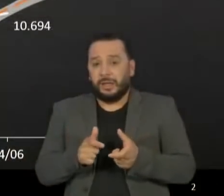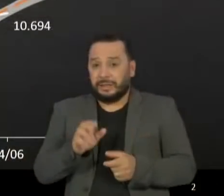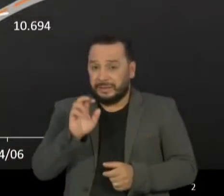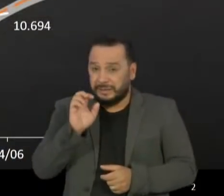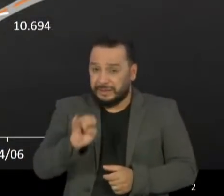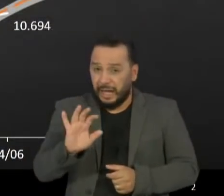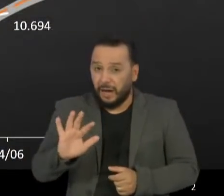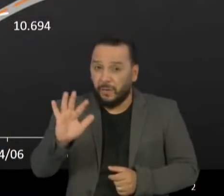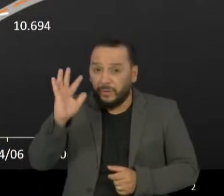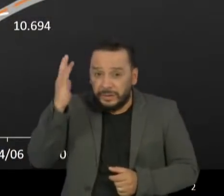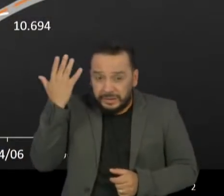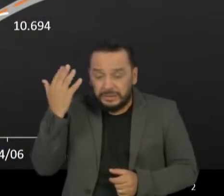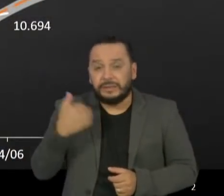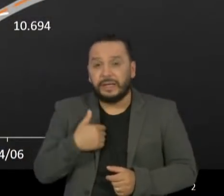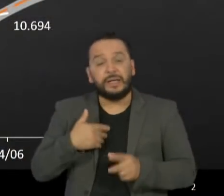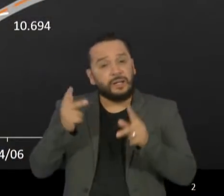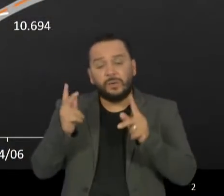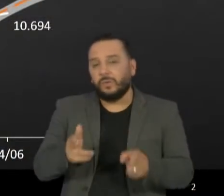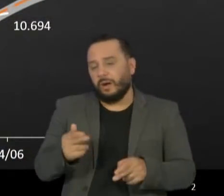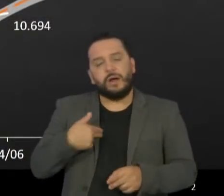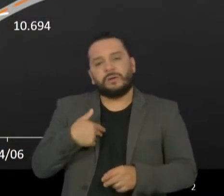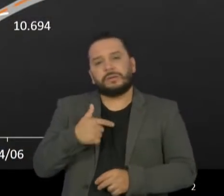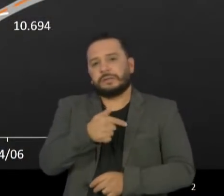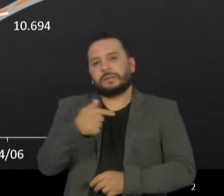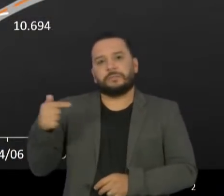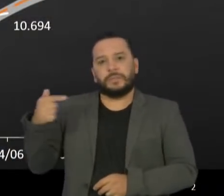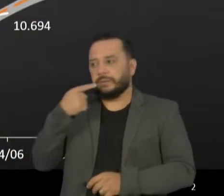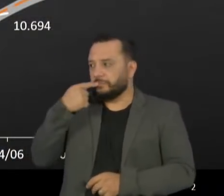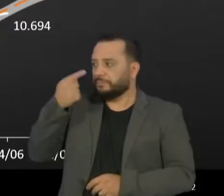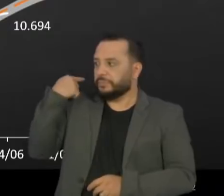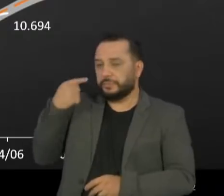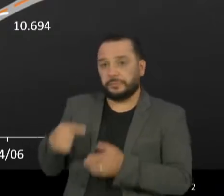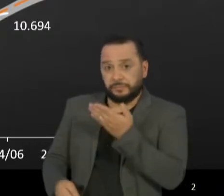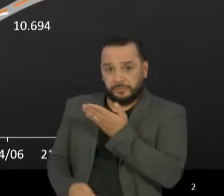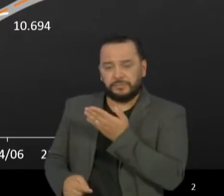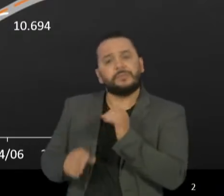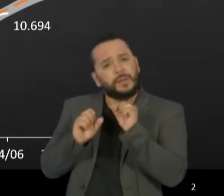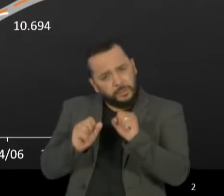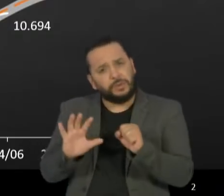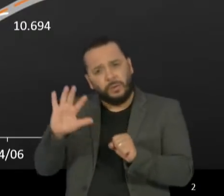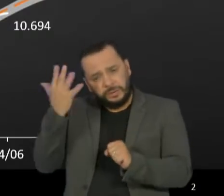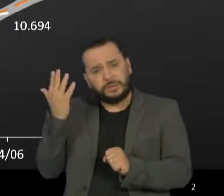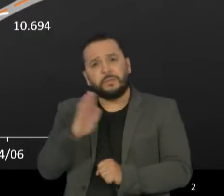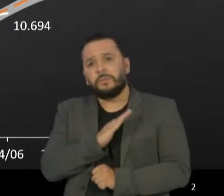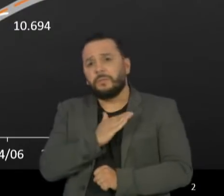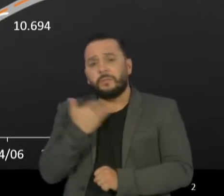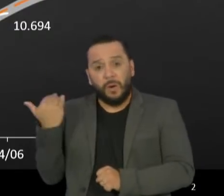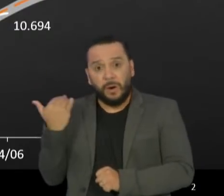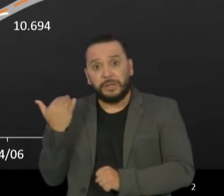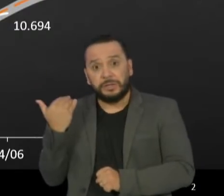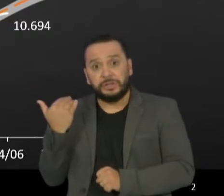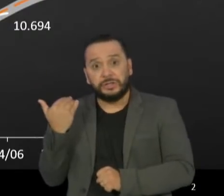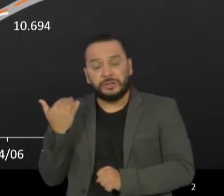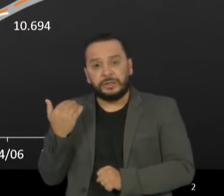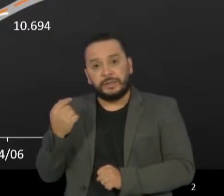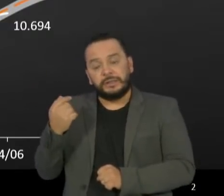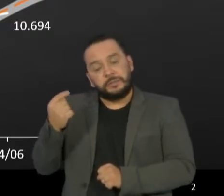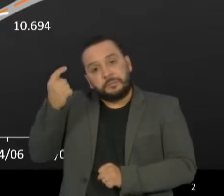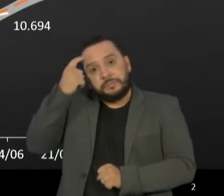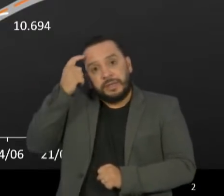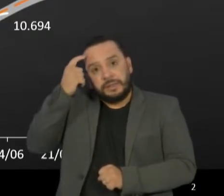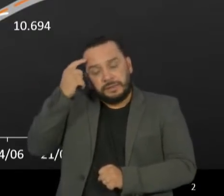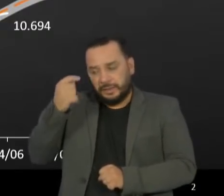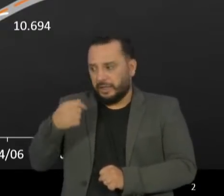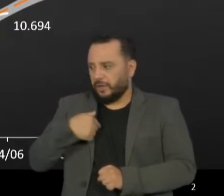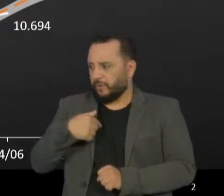proporção dessa última semana, talvez o número de óbitos previsto vai cair daquilo